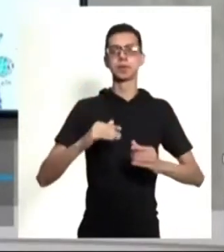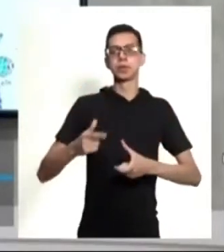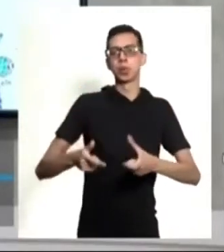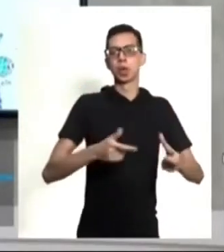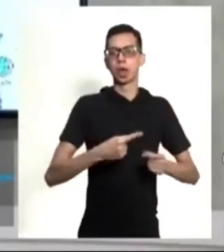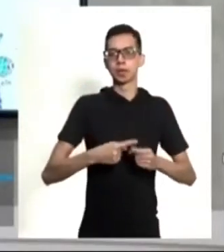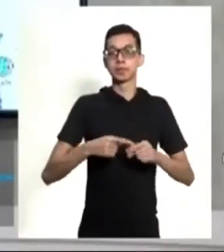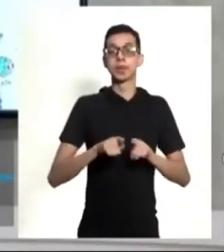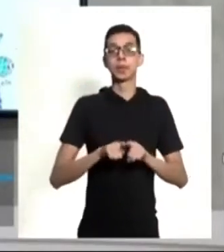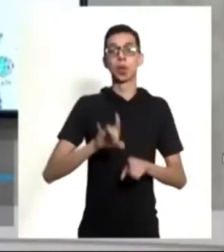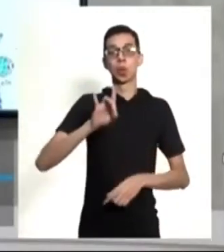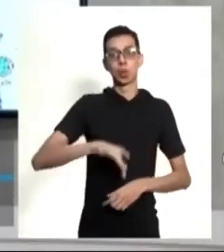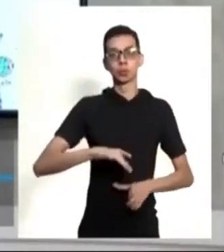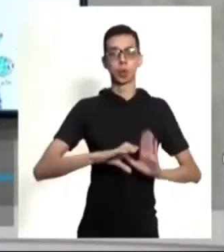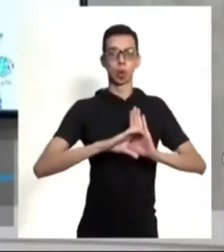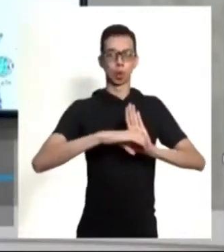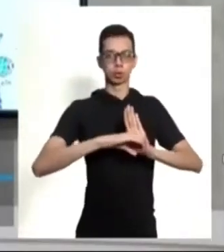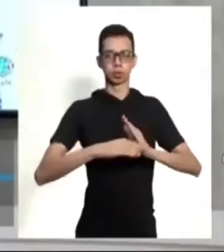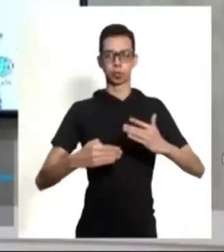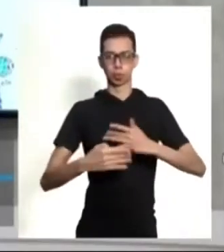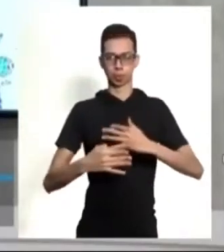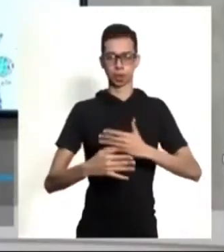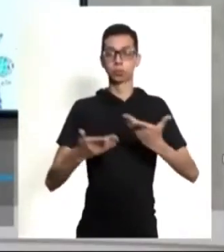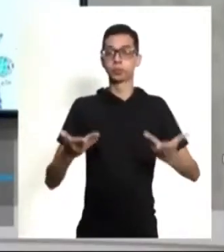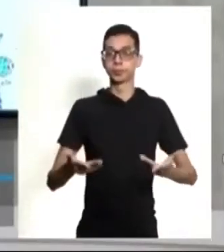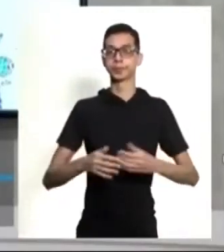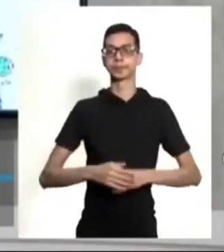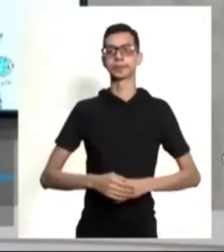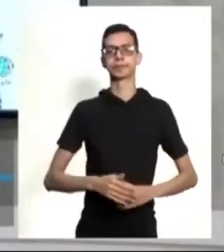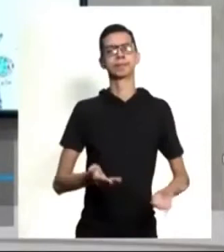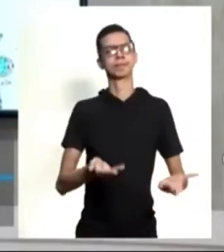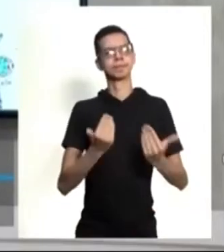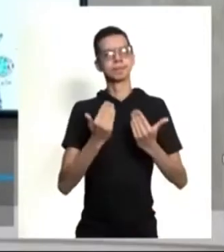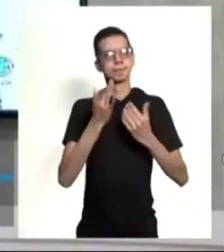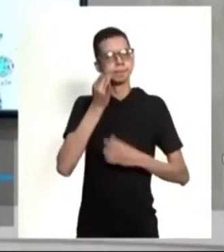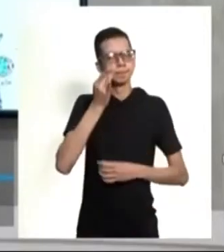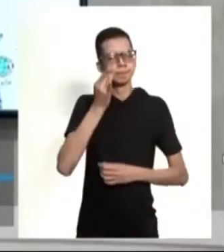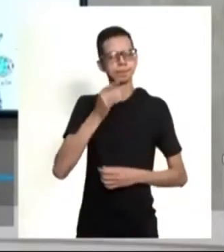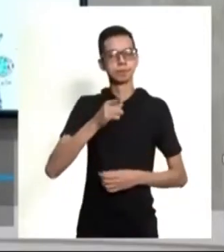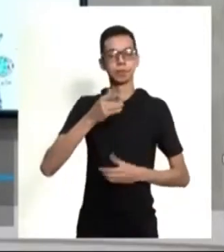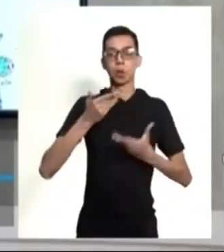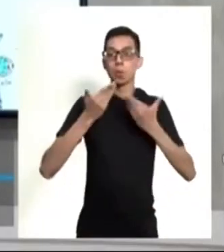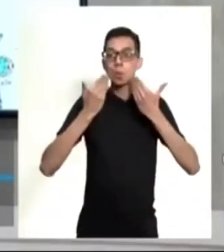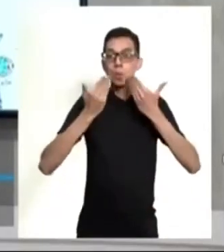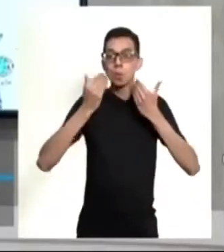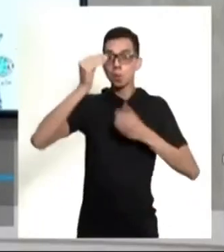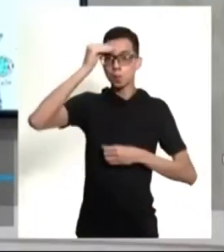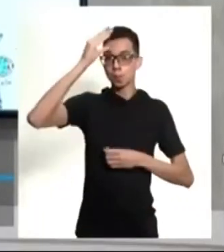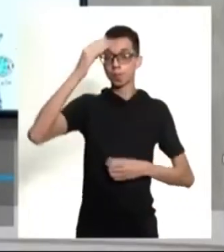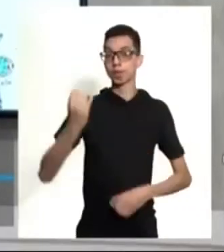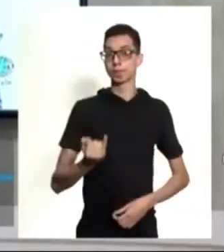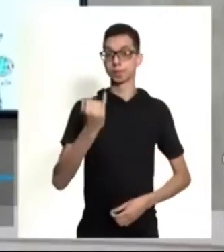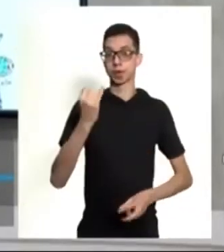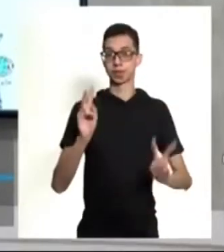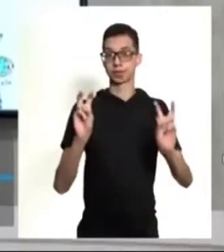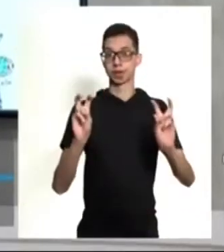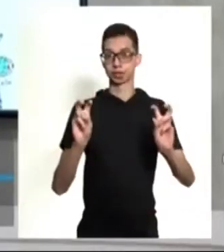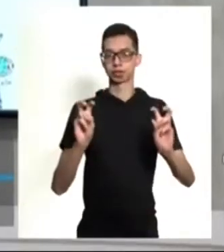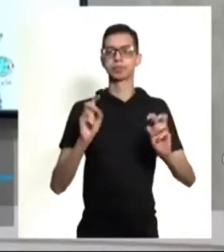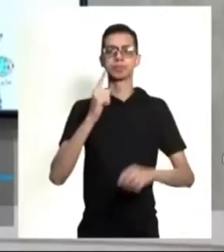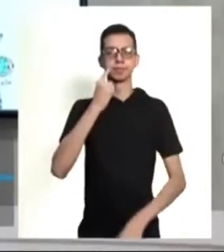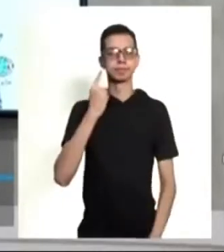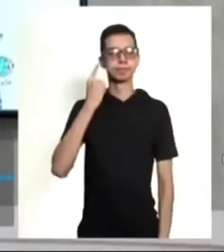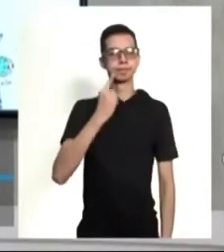vamos trabalhar conceitos urbanos. Então, se aproxima, tome nota, isso é super importante, é um tema muito relevante para os